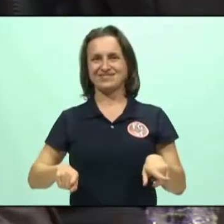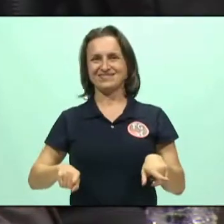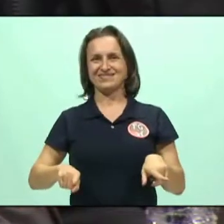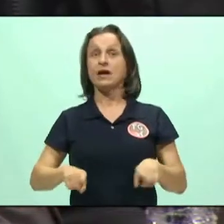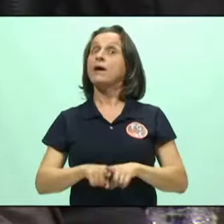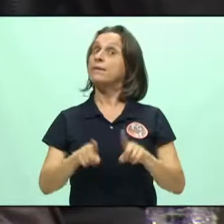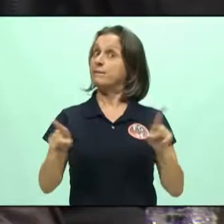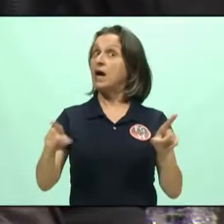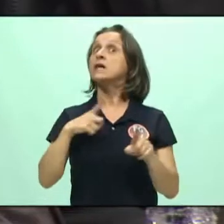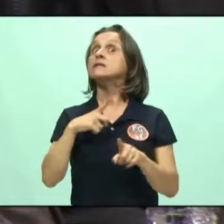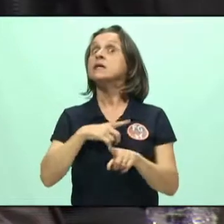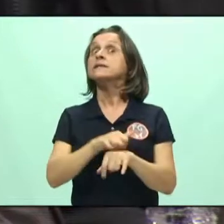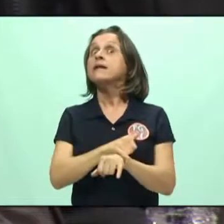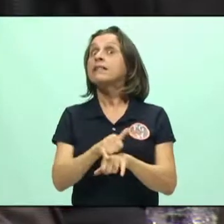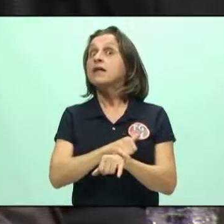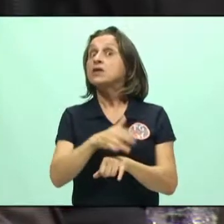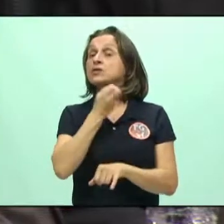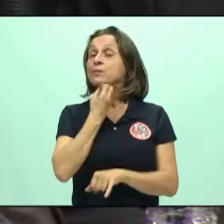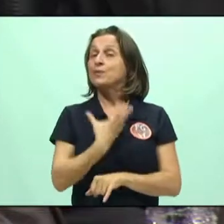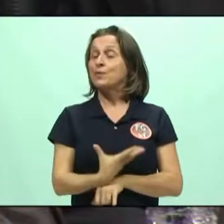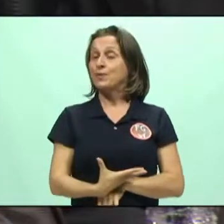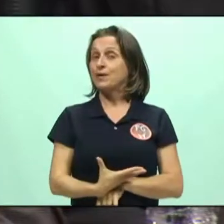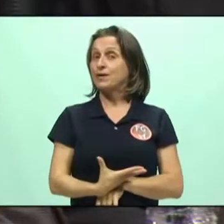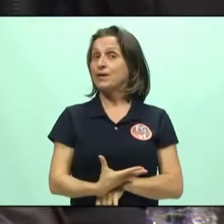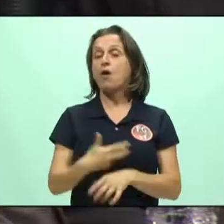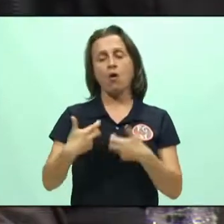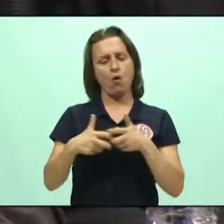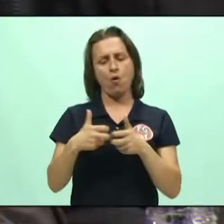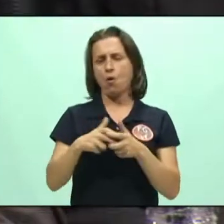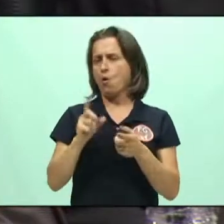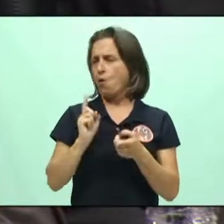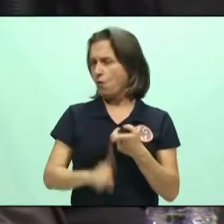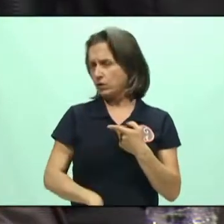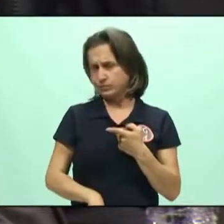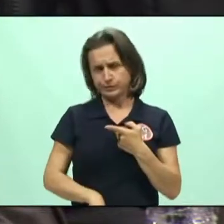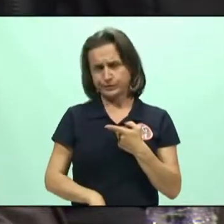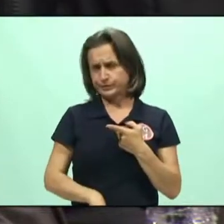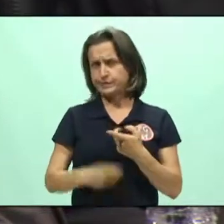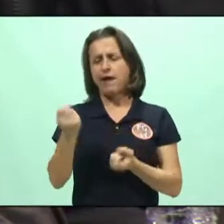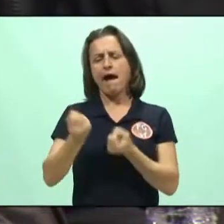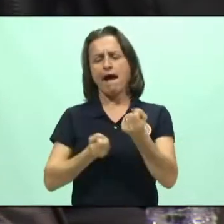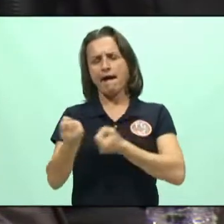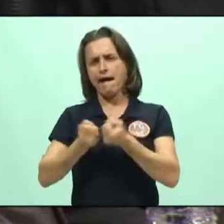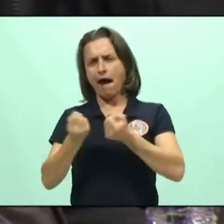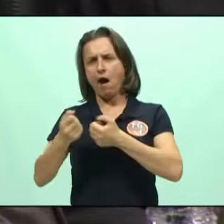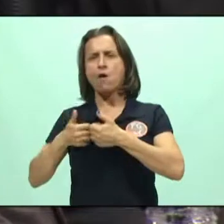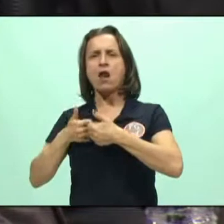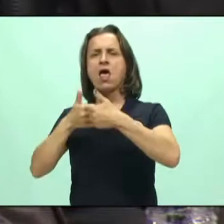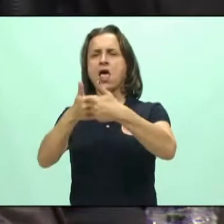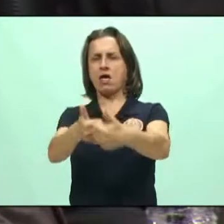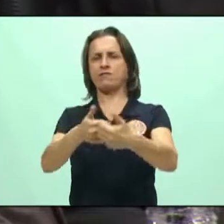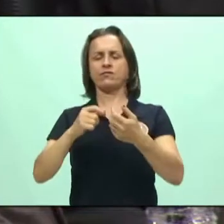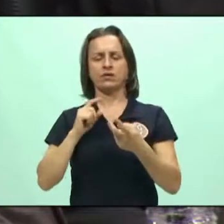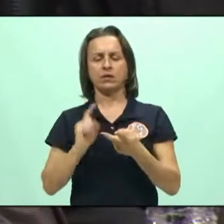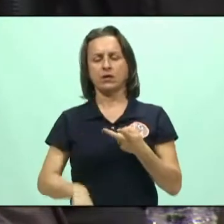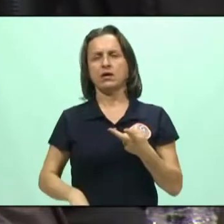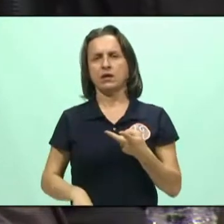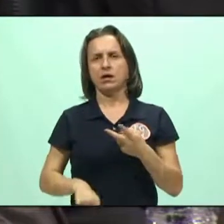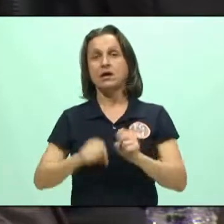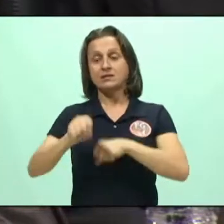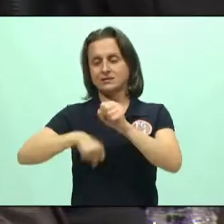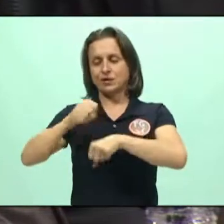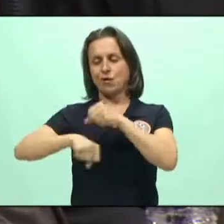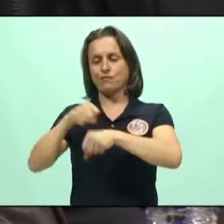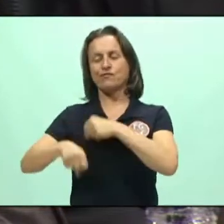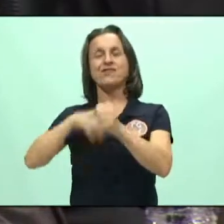oferecem alternativas viáveis tem ônibus tem veículo leve sobre trilho ciclovias que passam por dentro